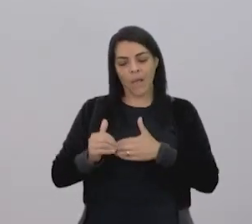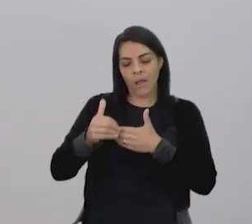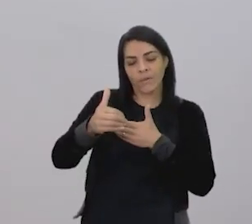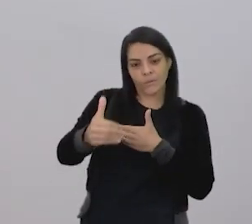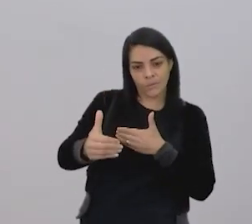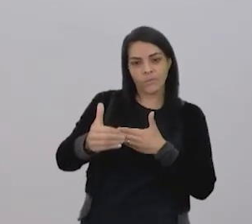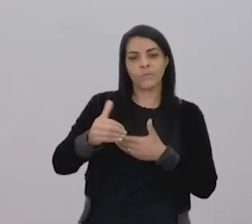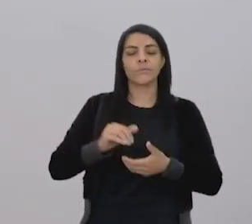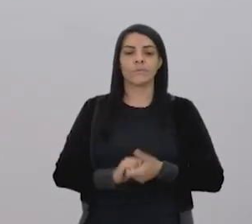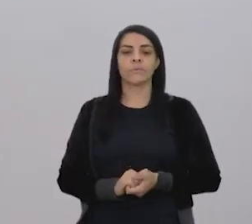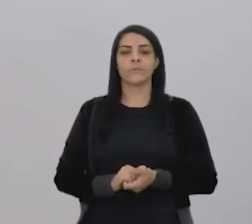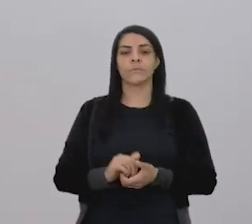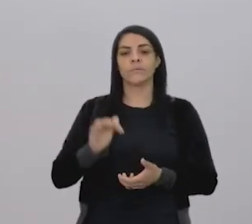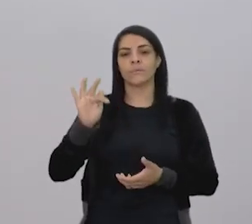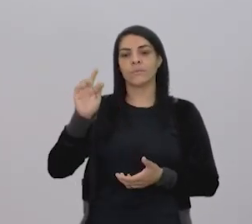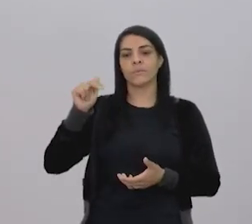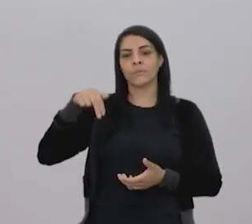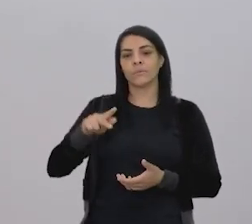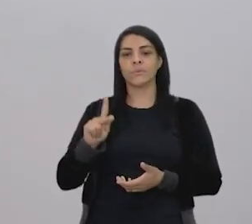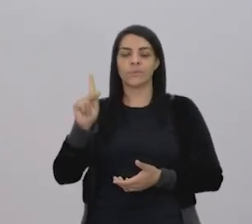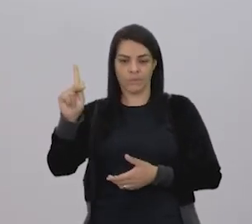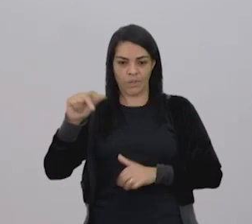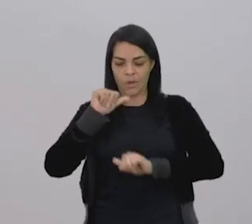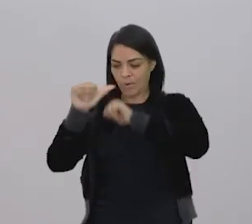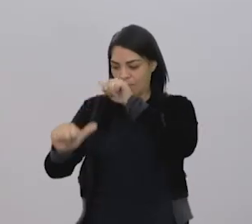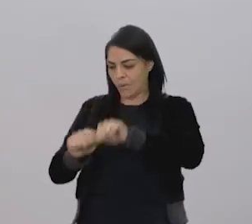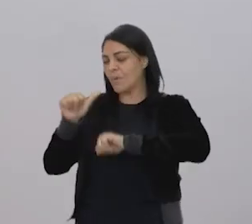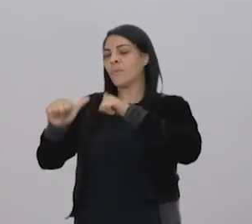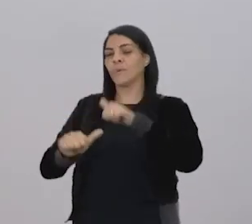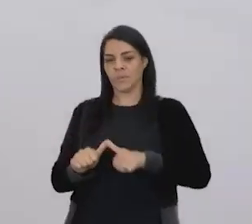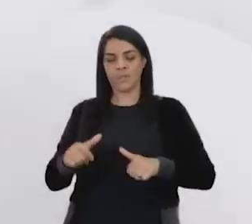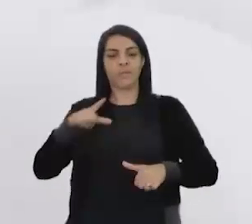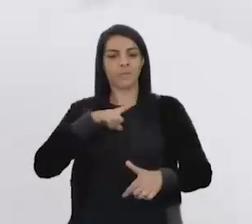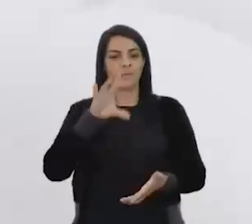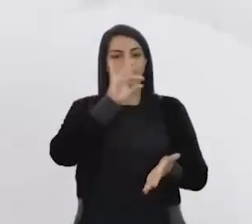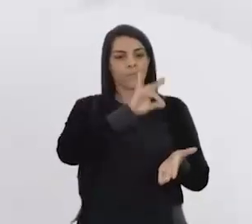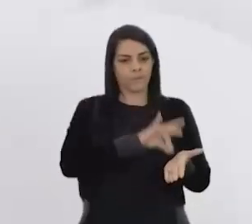né, o funk foi sofrendo diversas transformações, dando